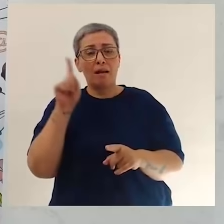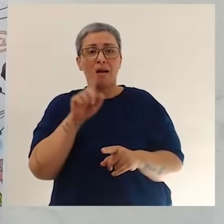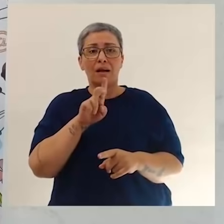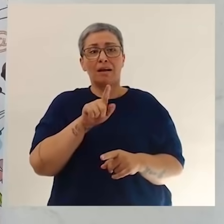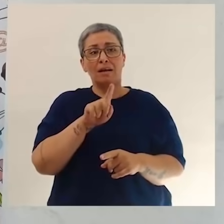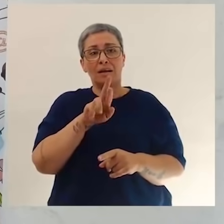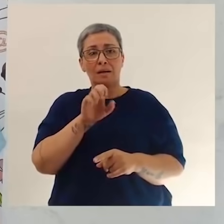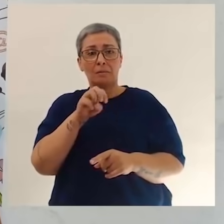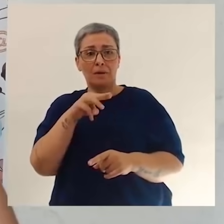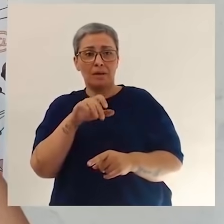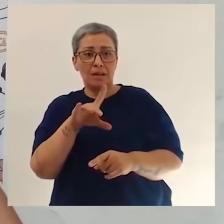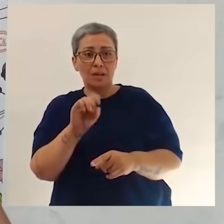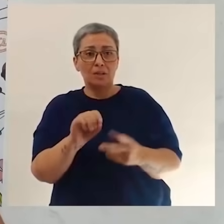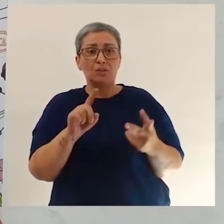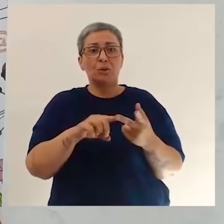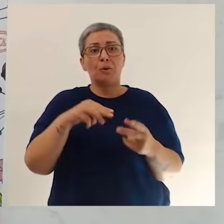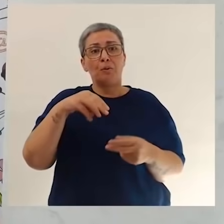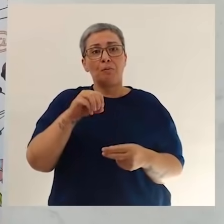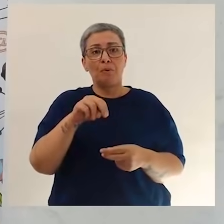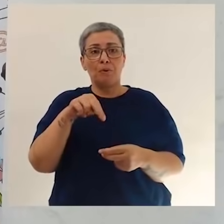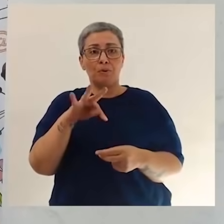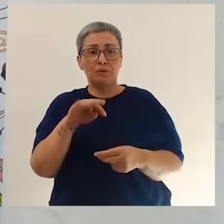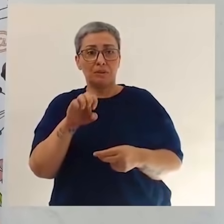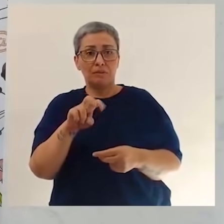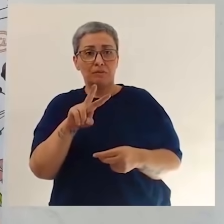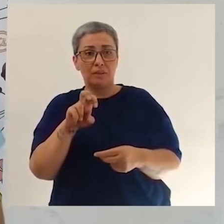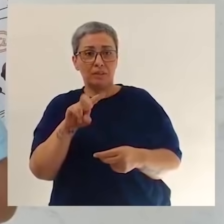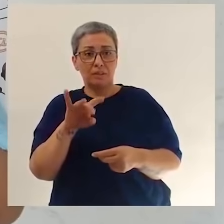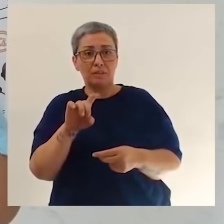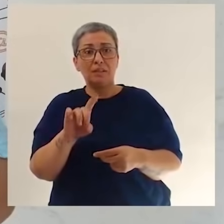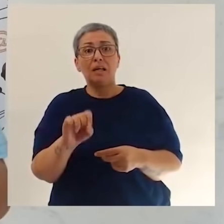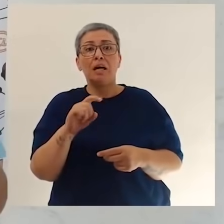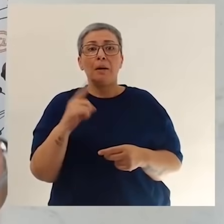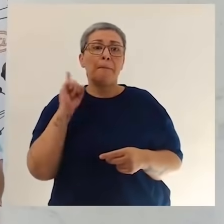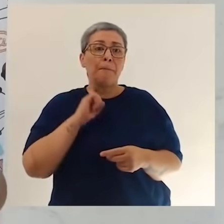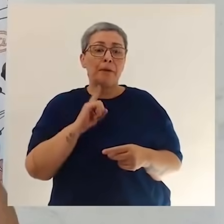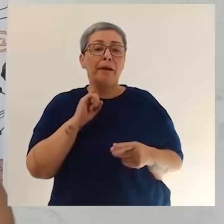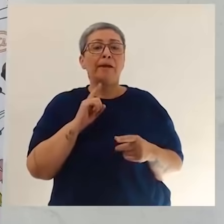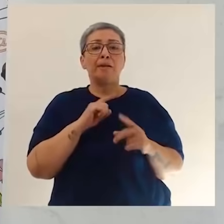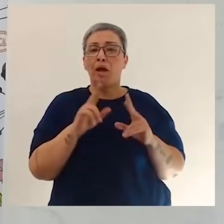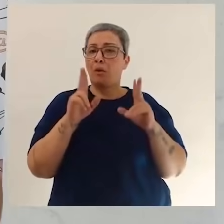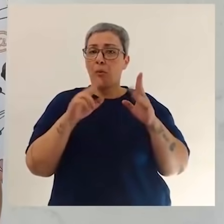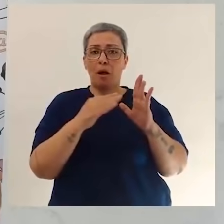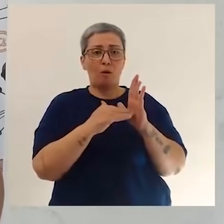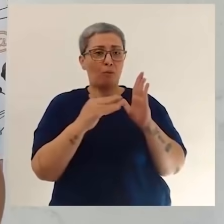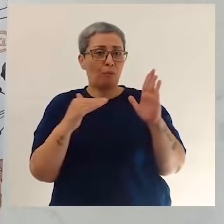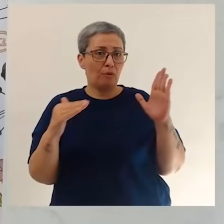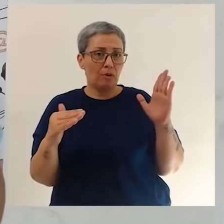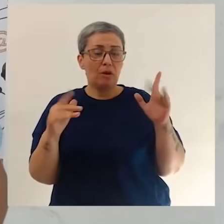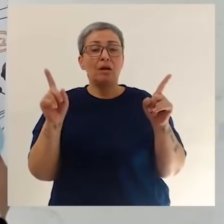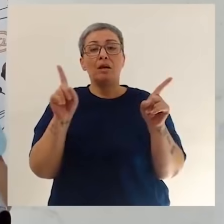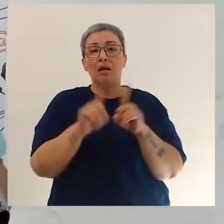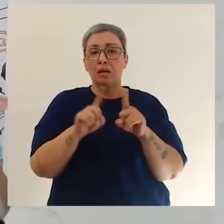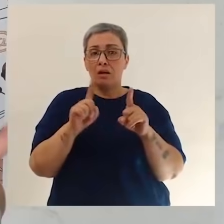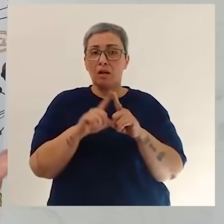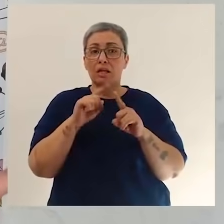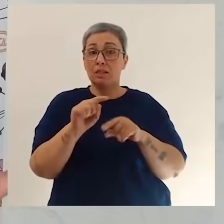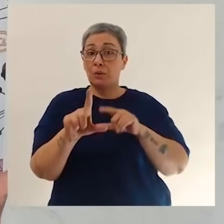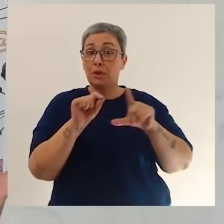de Gramado. Monte Verde, em Minas Gerais, segue o mesmo estilo. Então,